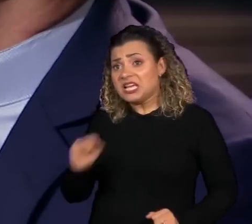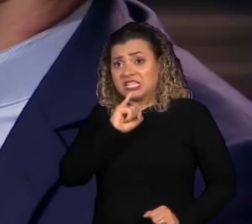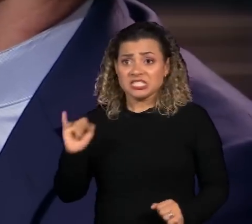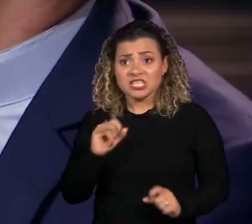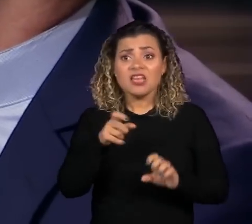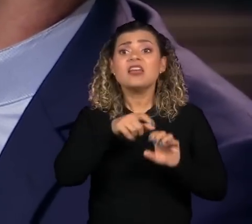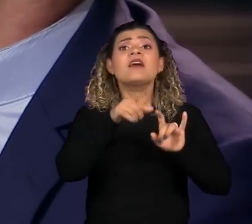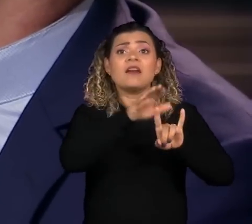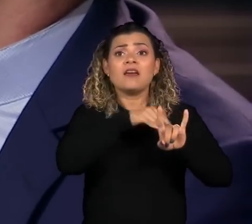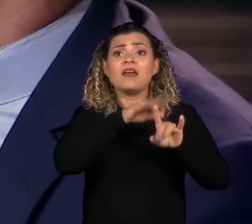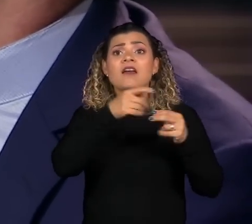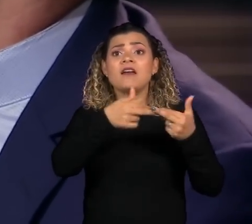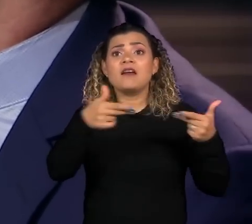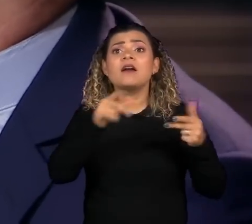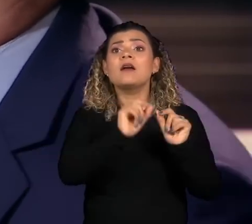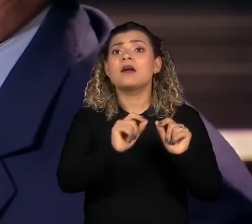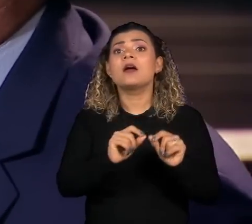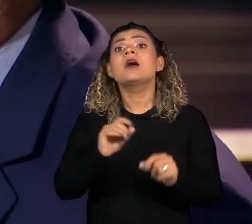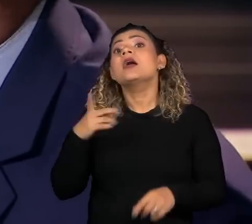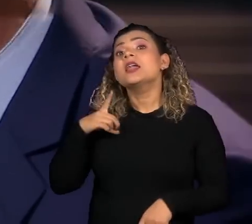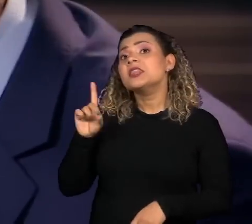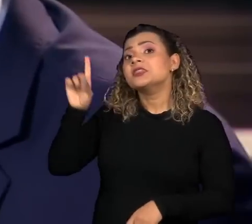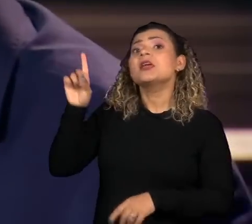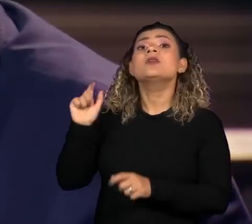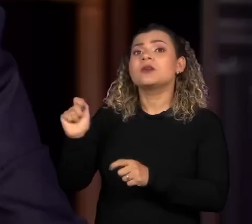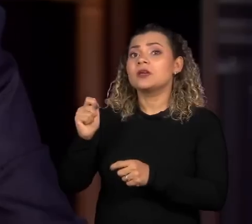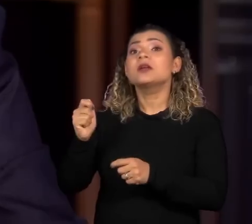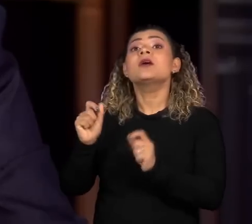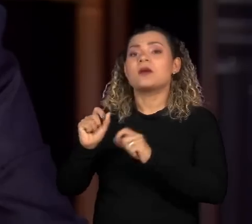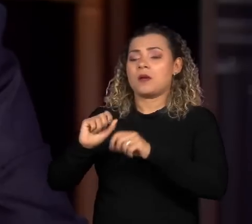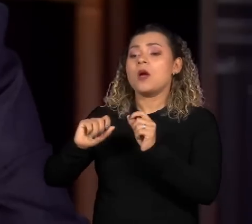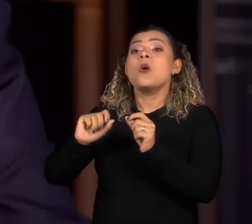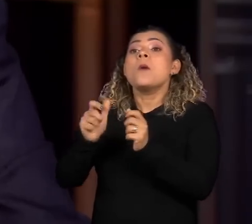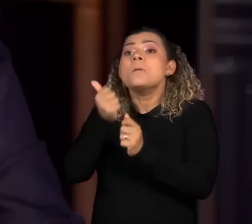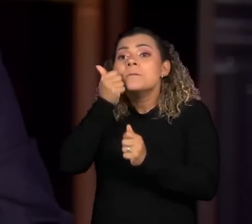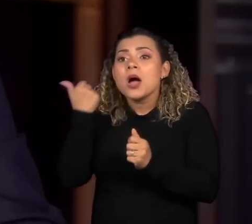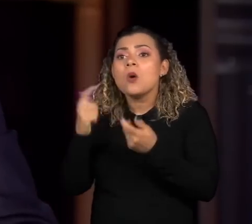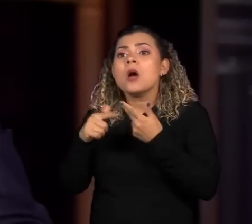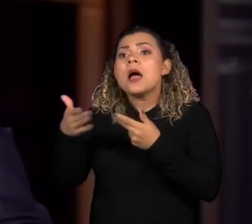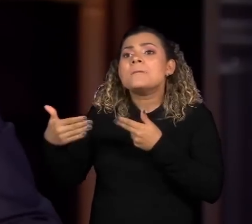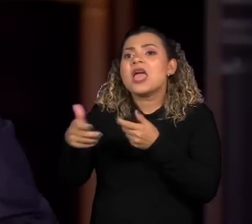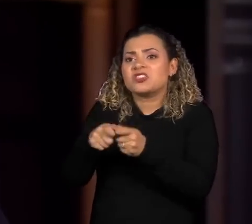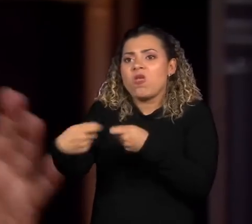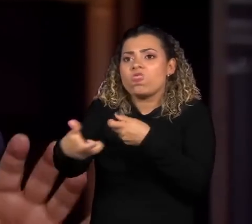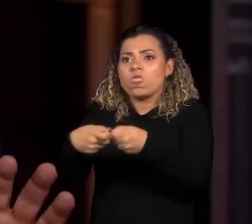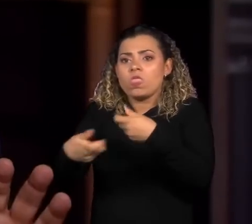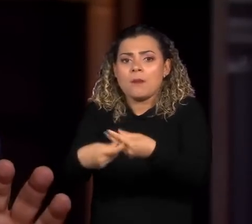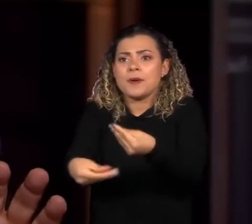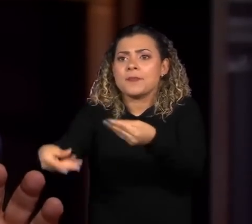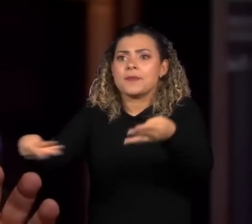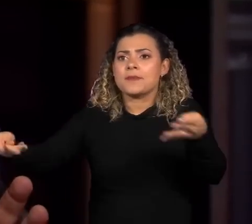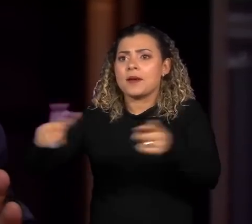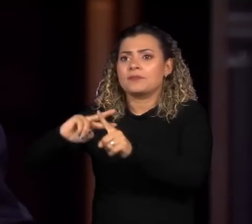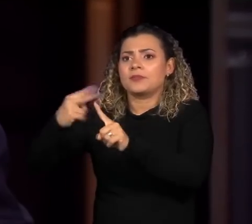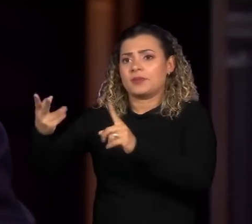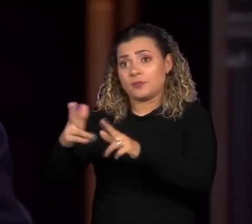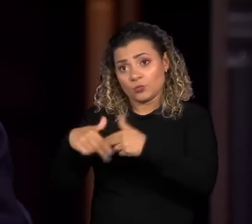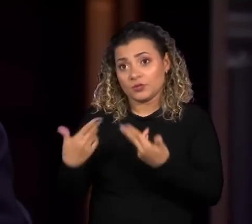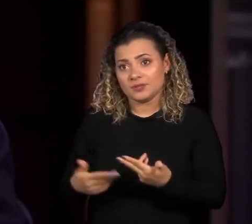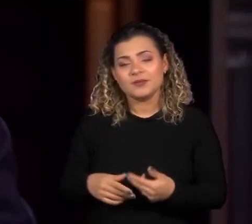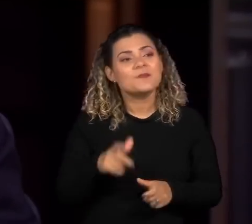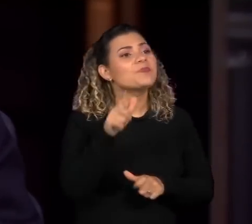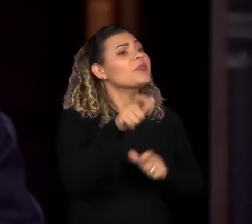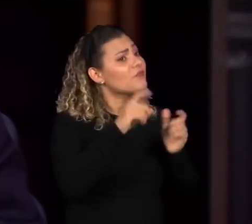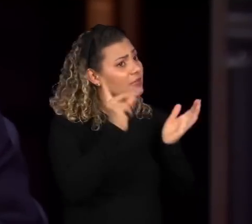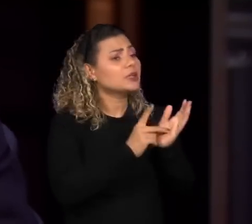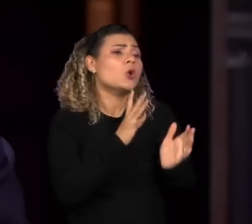comer verdura, Jesus não tinha multiplicado 5 pães e 2 peixes. Gostei da história. Olha aí, eu gosto disso sem exageros, mas o pessoal,